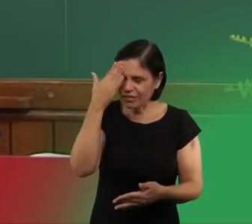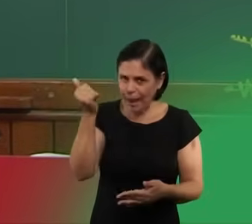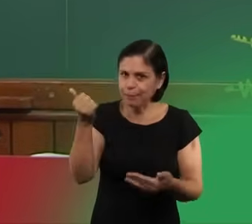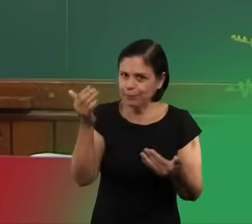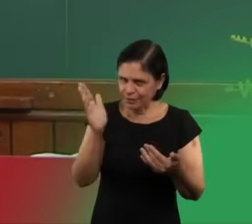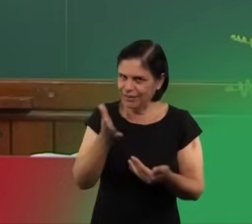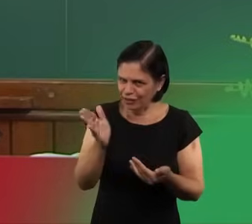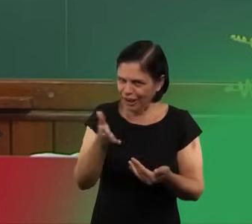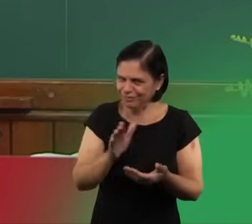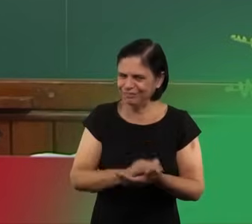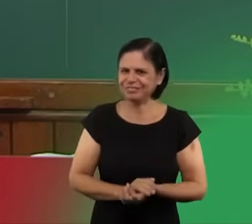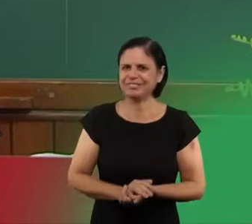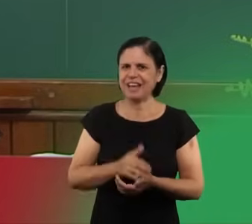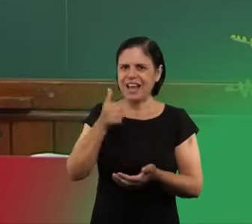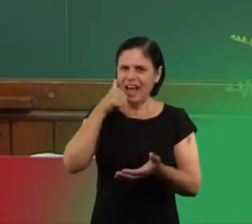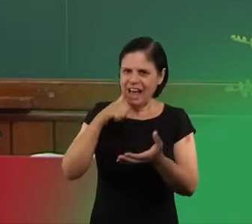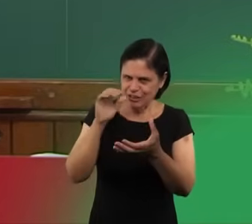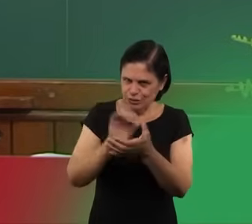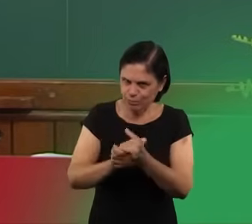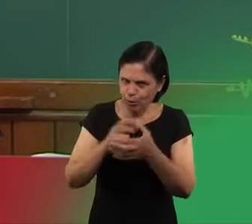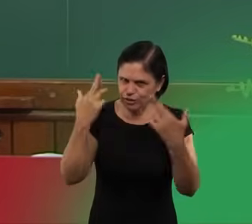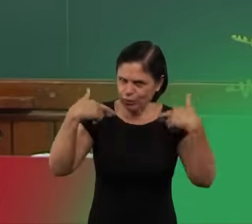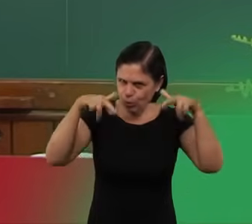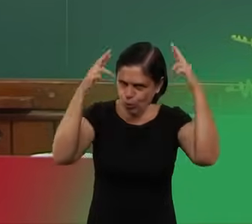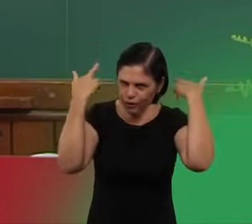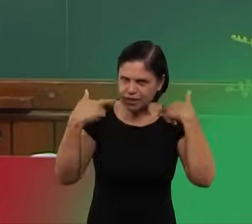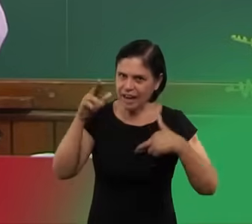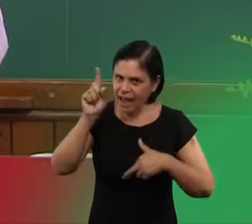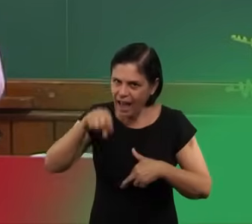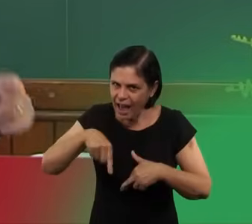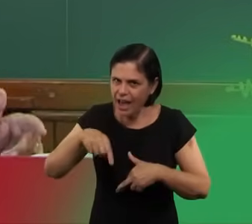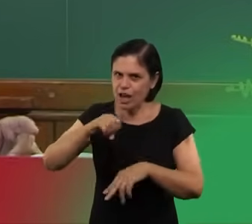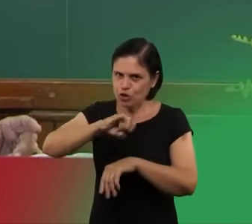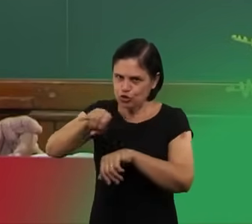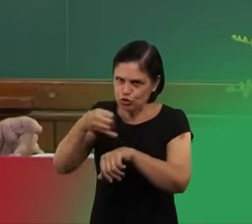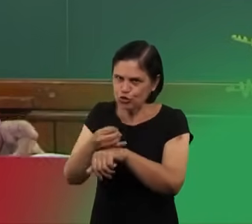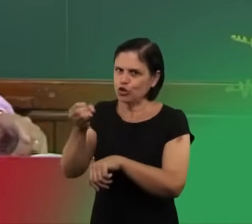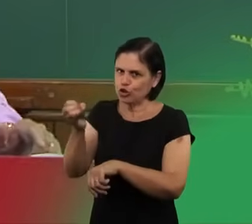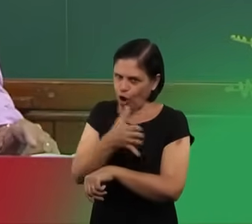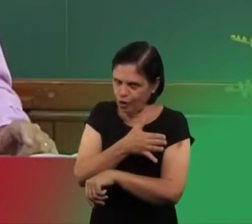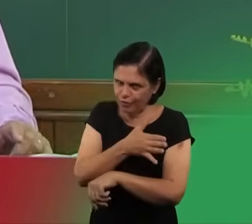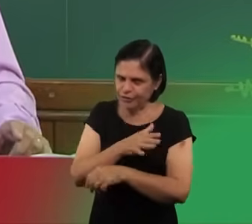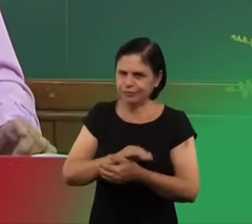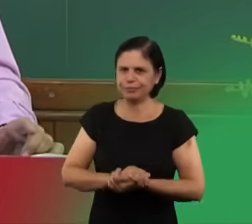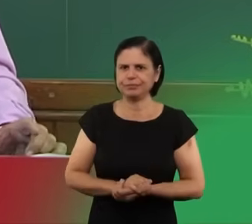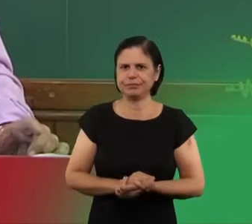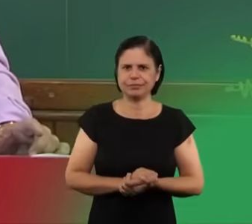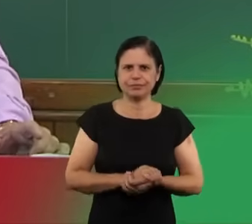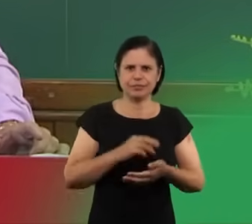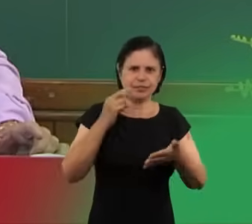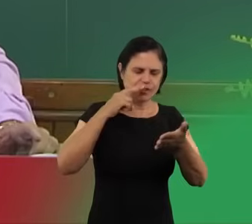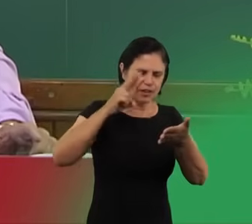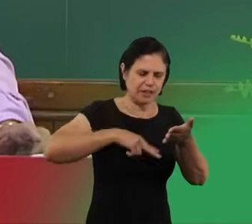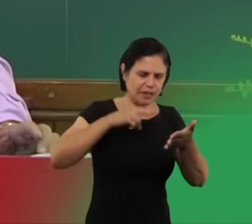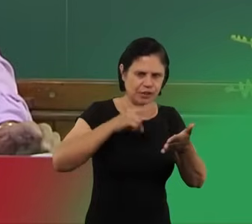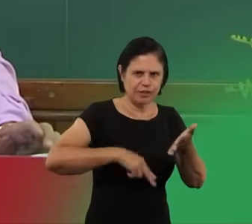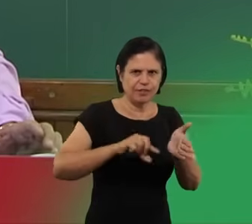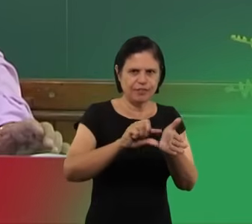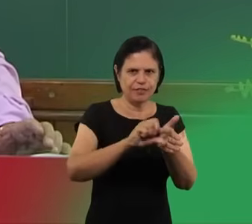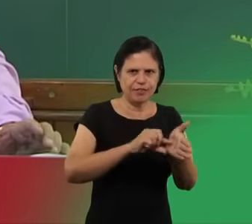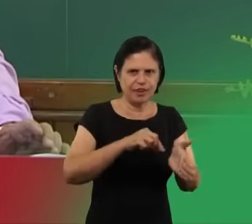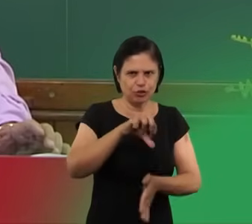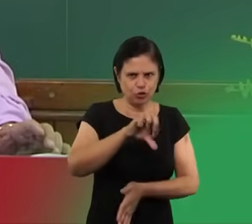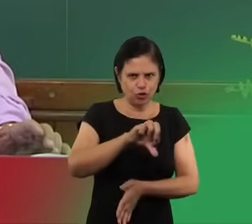A esposa do Cordeiro é a Nova Jerusalém. Vamos ler aqui o verso 9 e 10 do